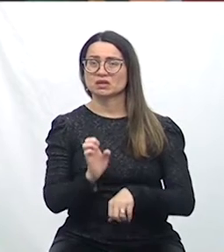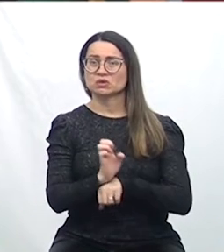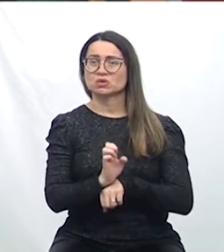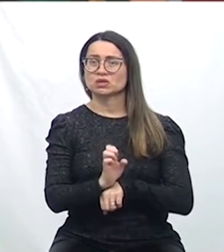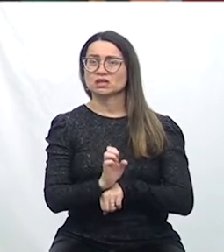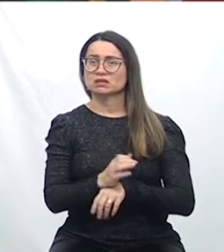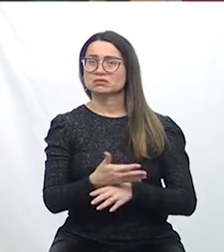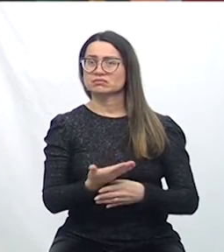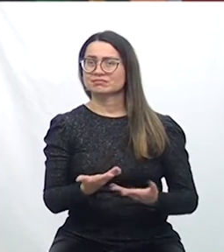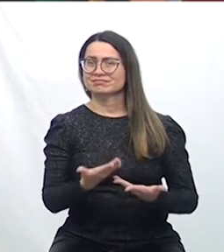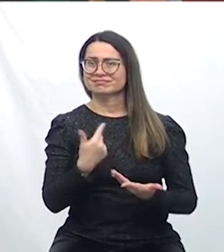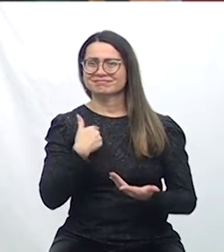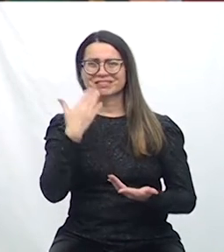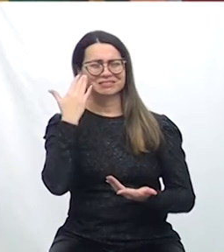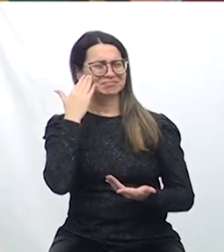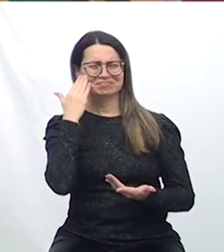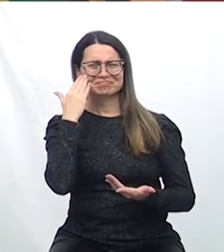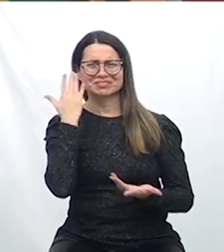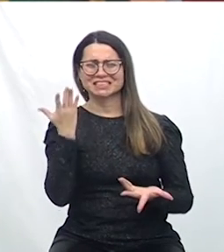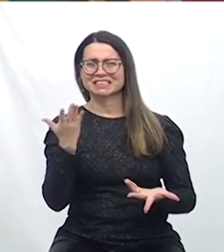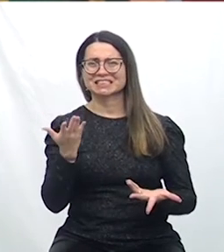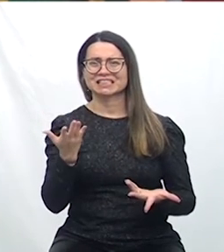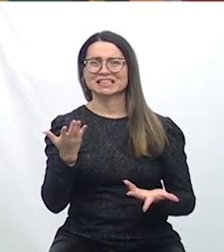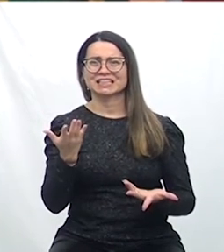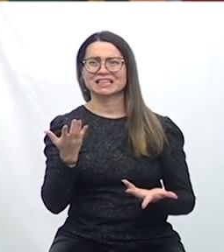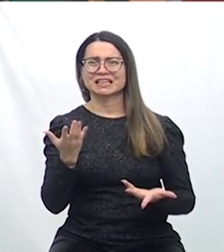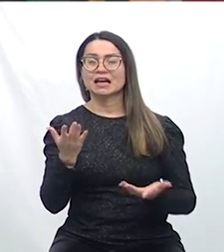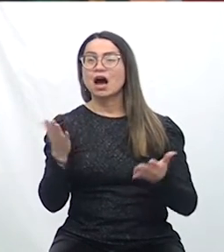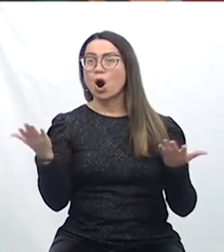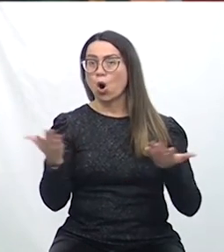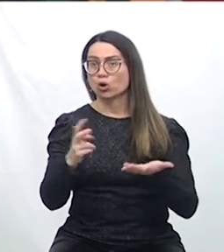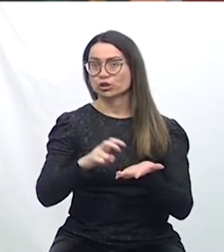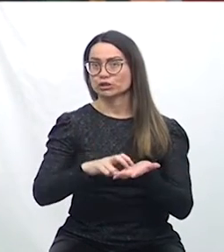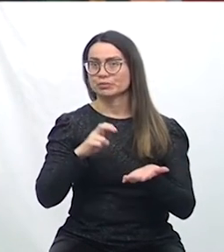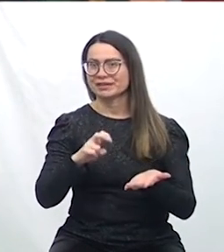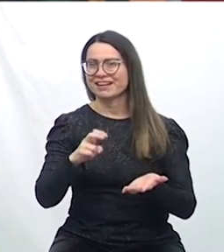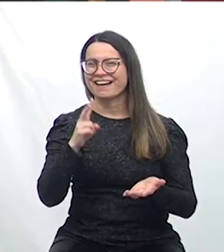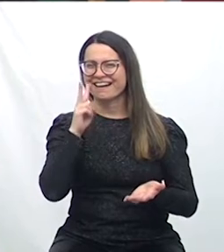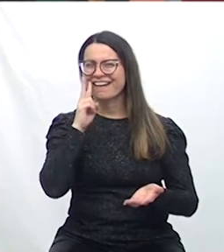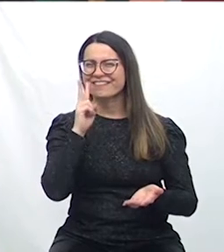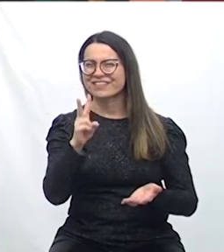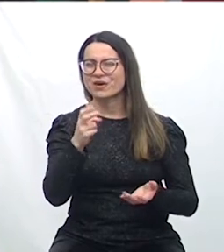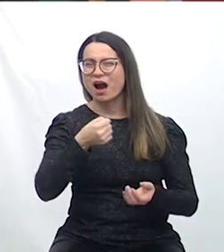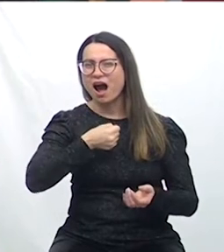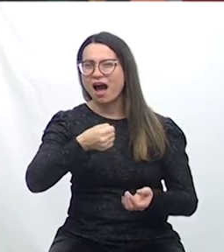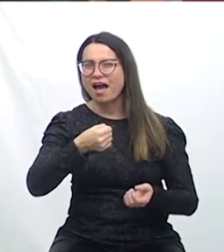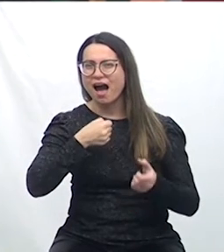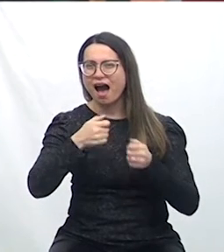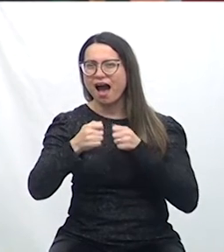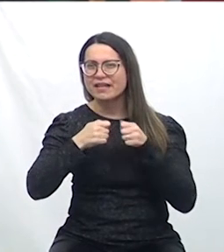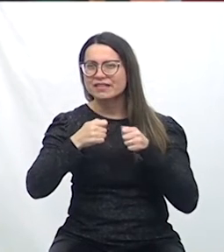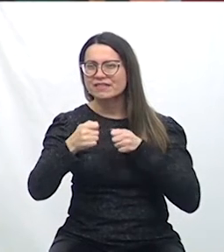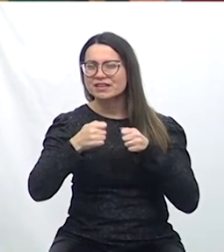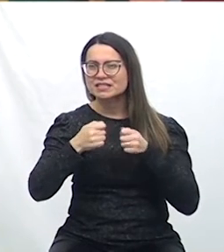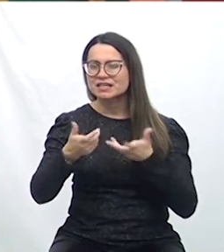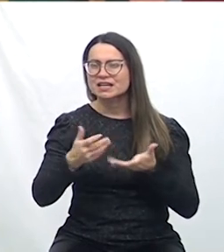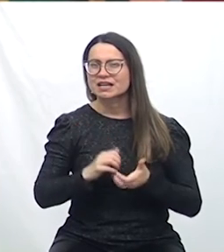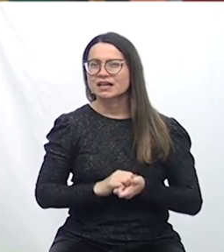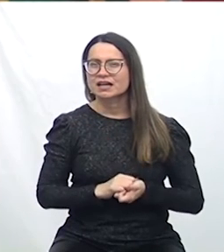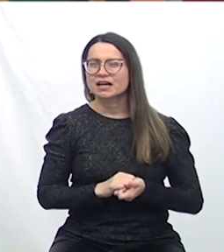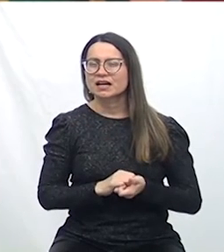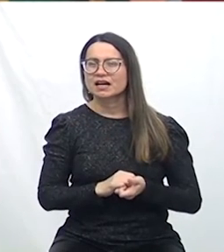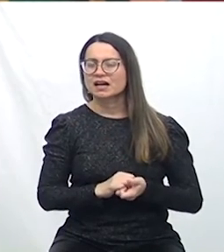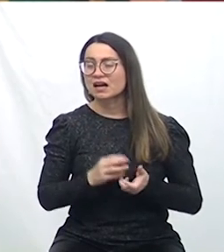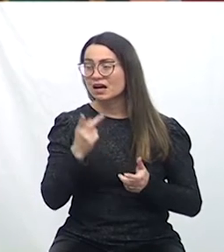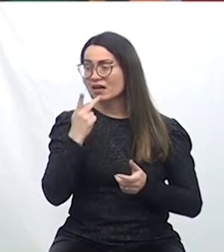que a gente não entende as coisas. Hoje de manhã, quem acompanhou hoje de manhã a entrevista do Dagoberto Arnes, ele diz